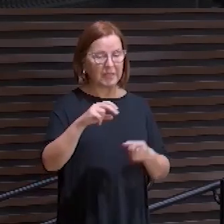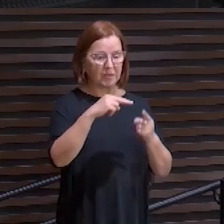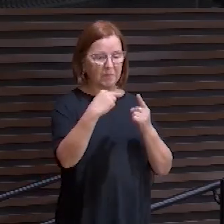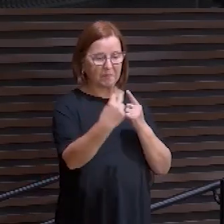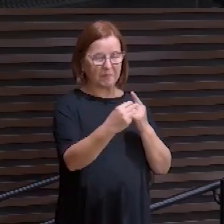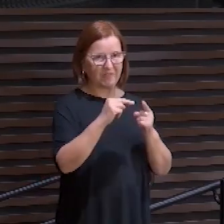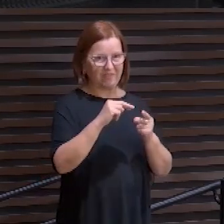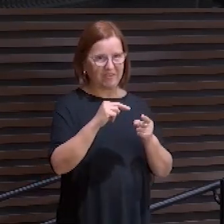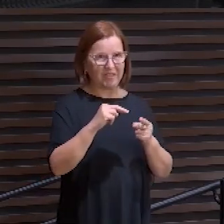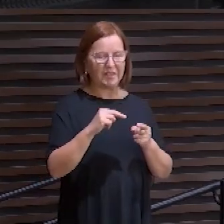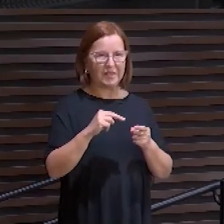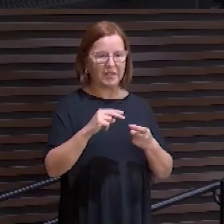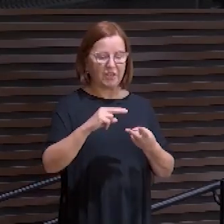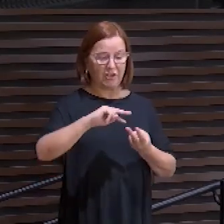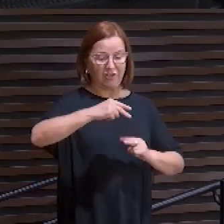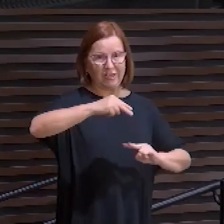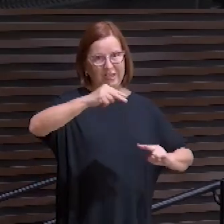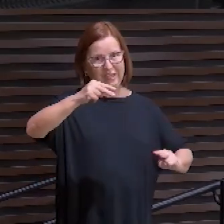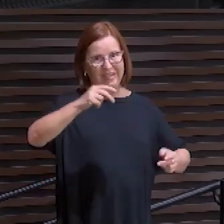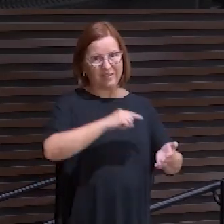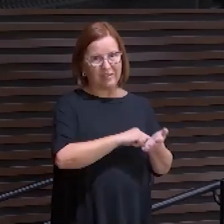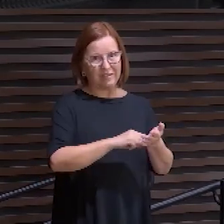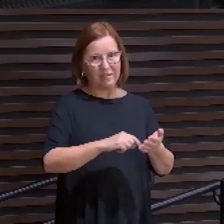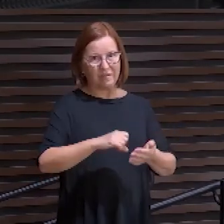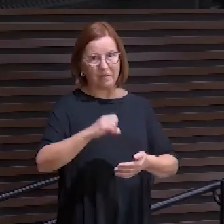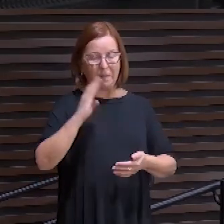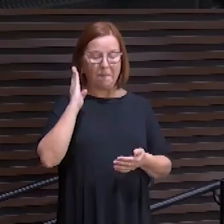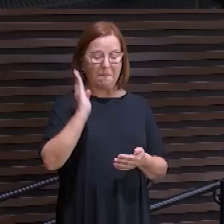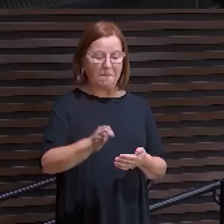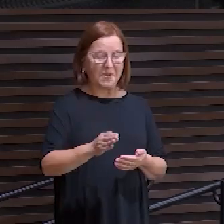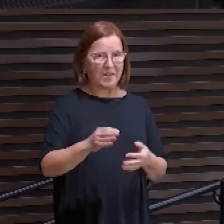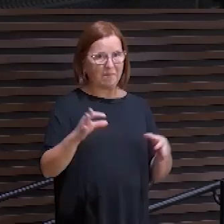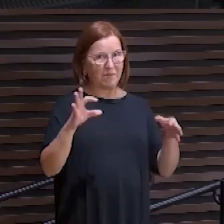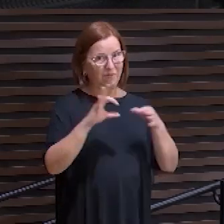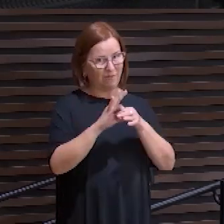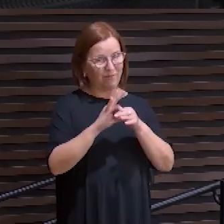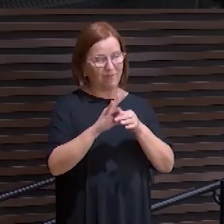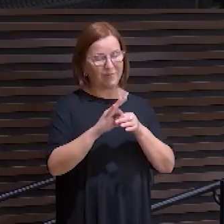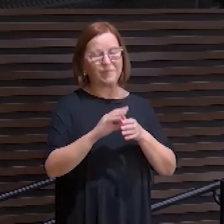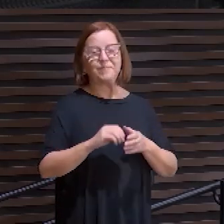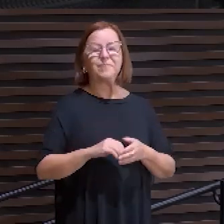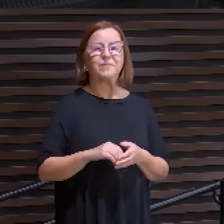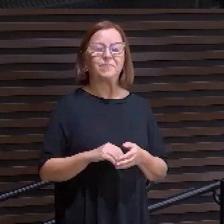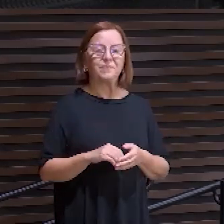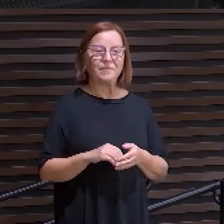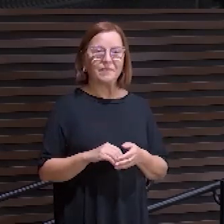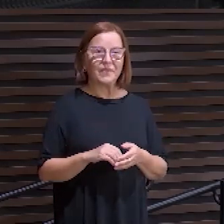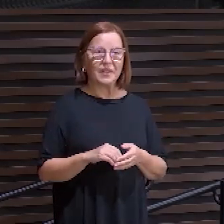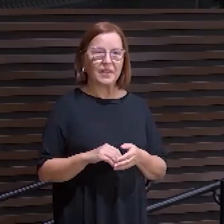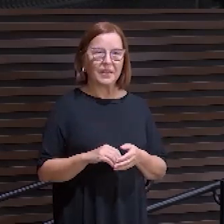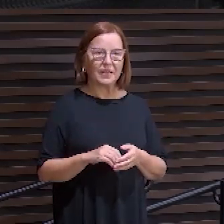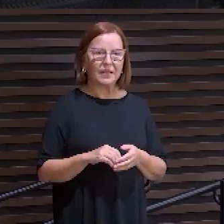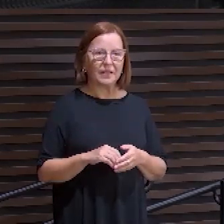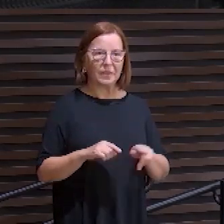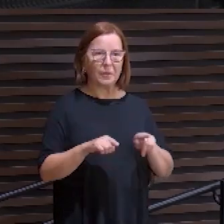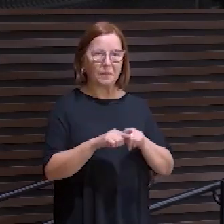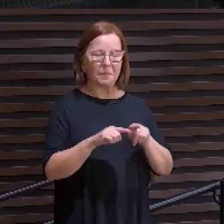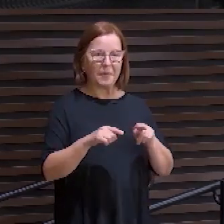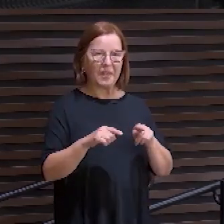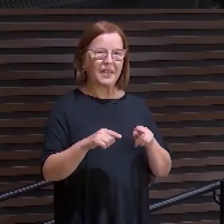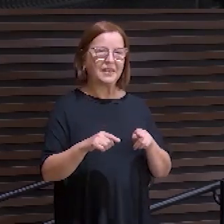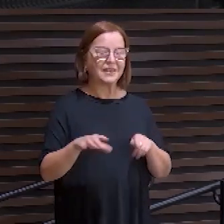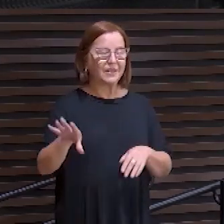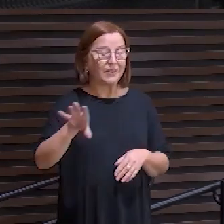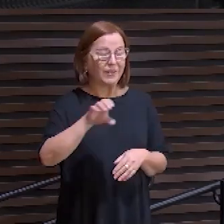o sangue é o principal vínculo familiar, do ponto de vista relacional, o amor é